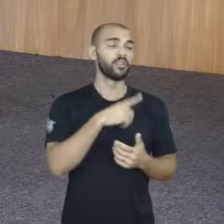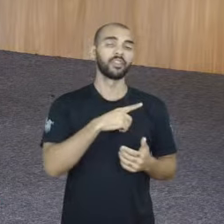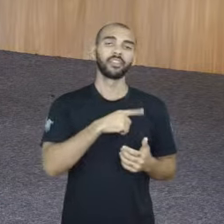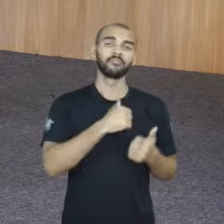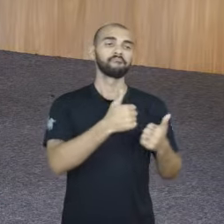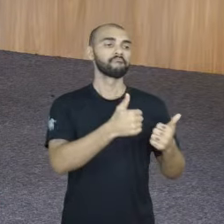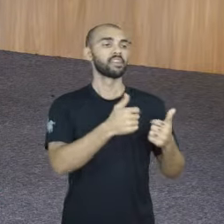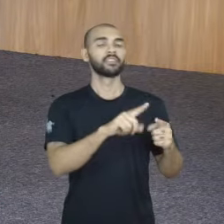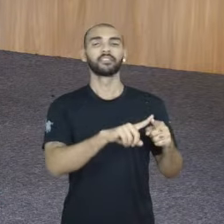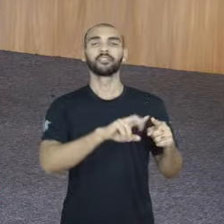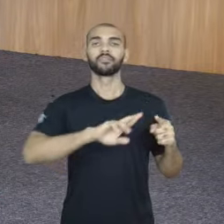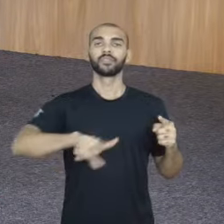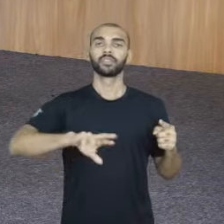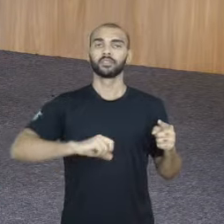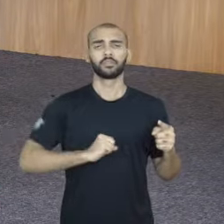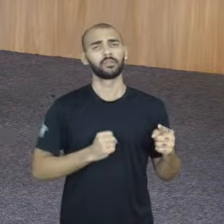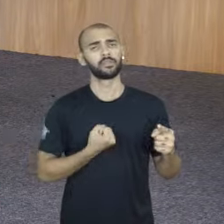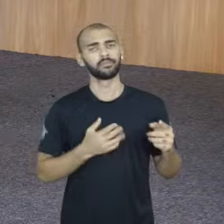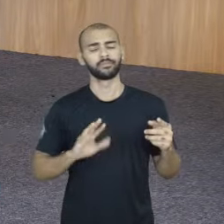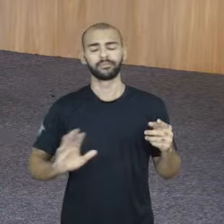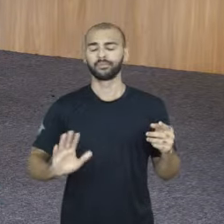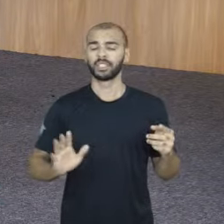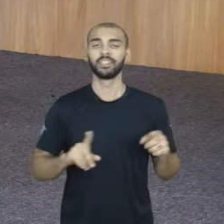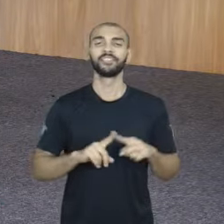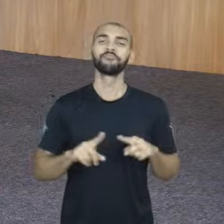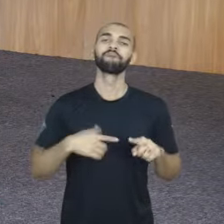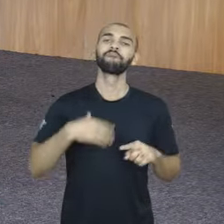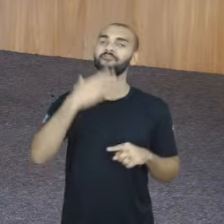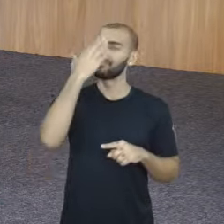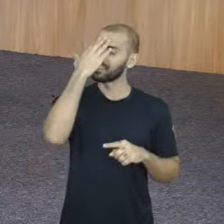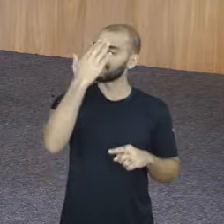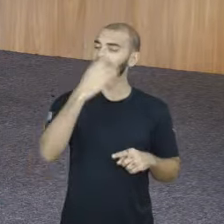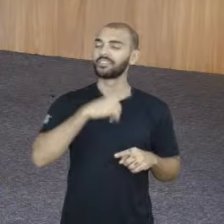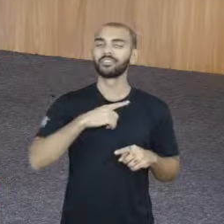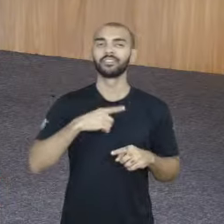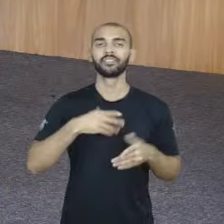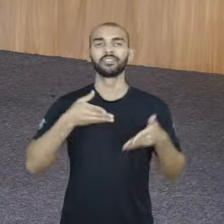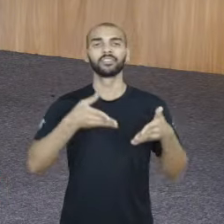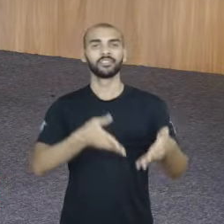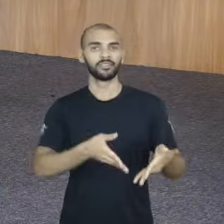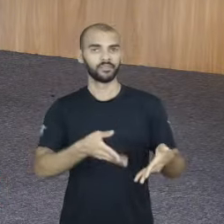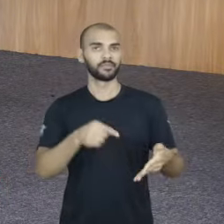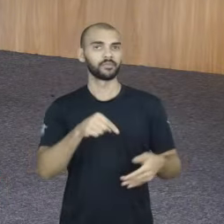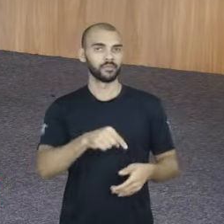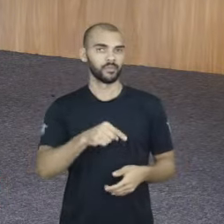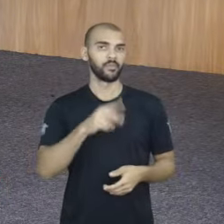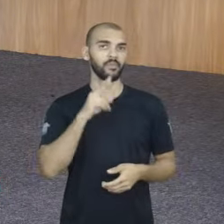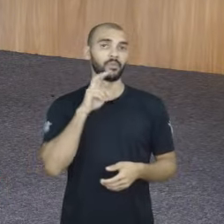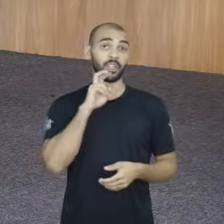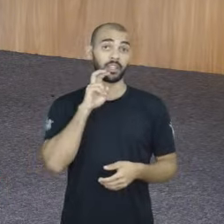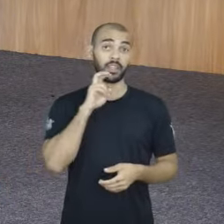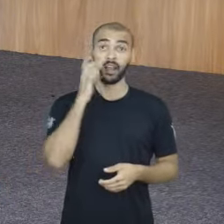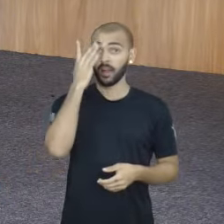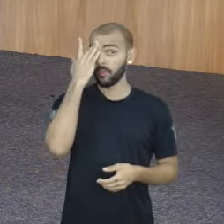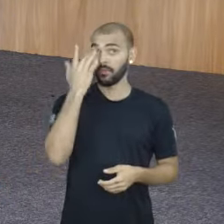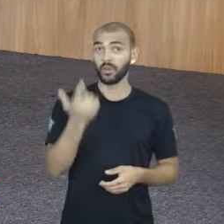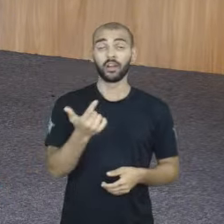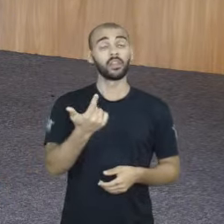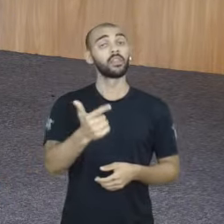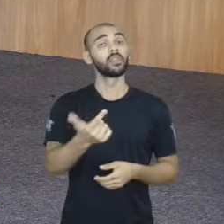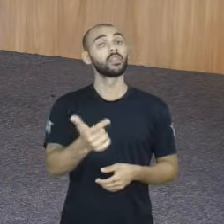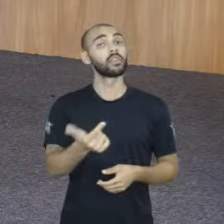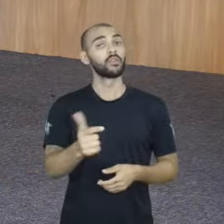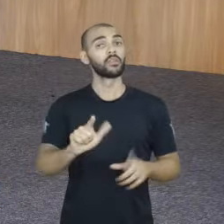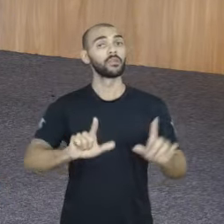gente gosta muito. Sempre. Obrigada pela participação aqui nesta quinta-feira. Amanhã a gente não tem jornal ao vivo, mas tem jornal,